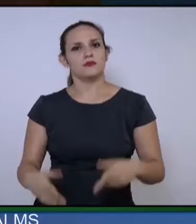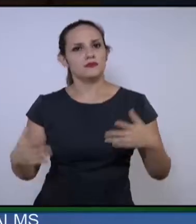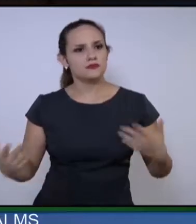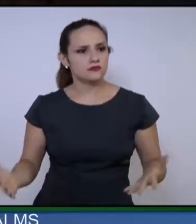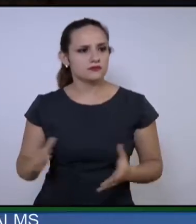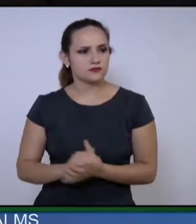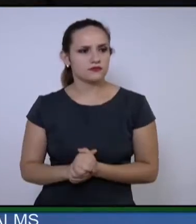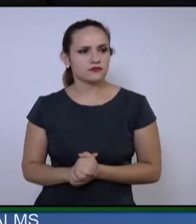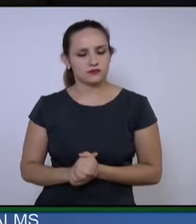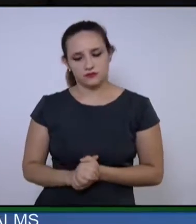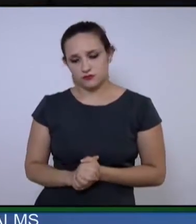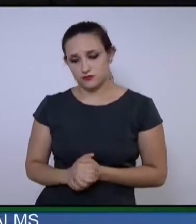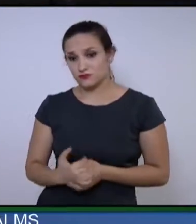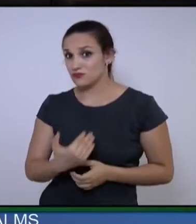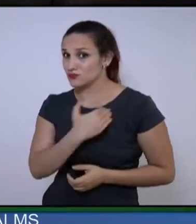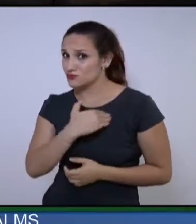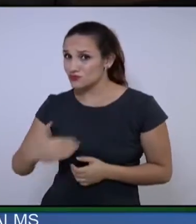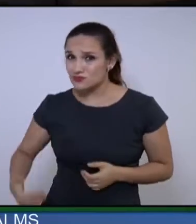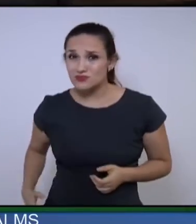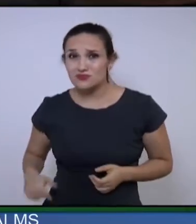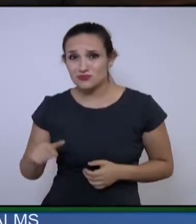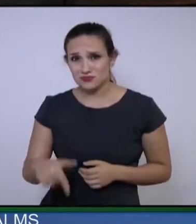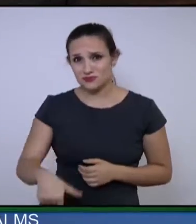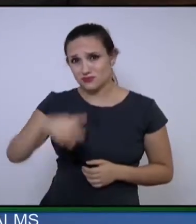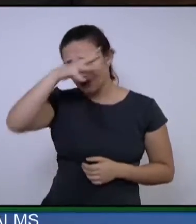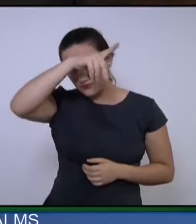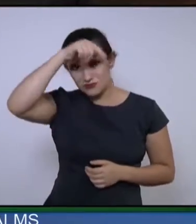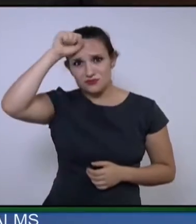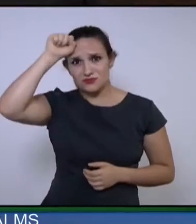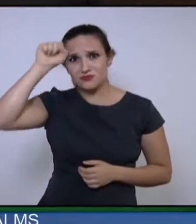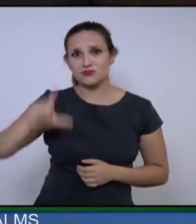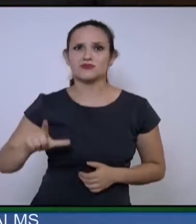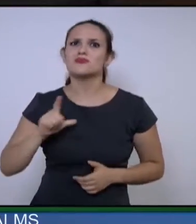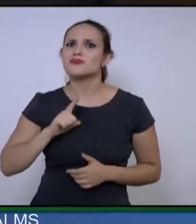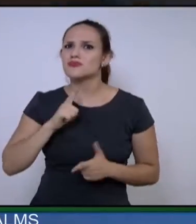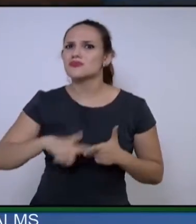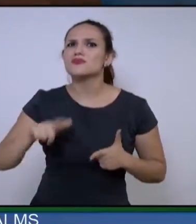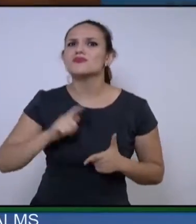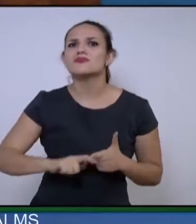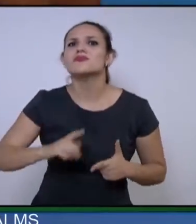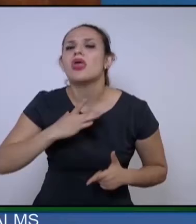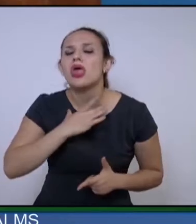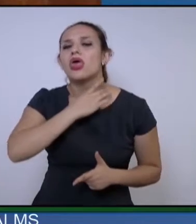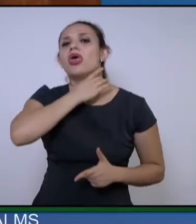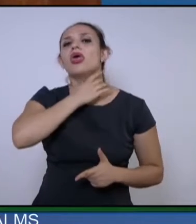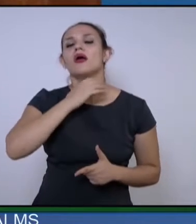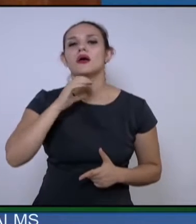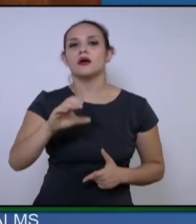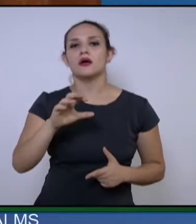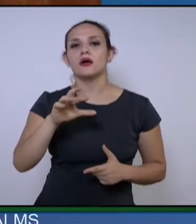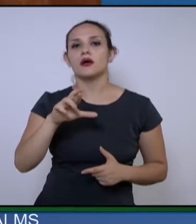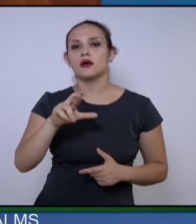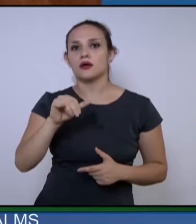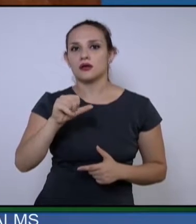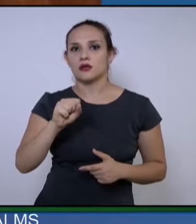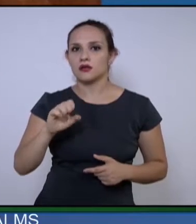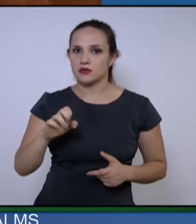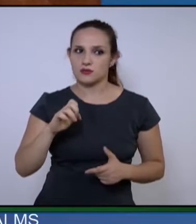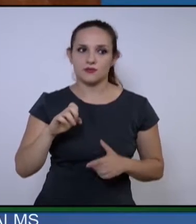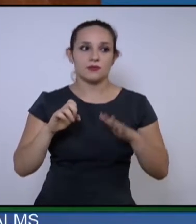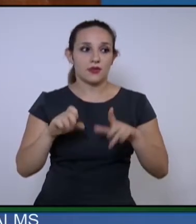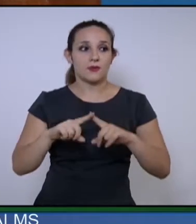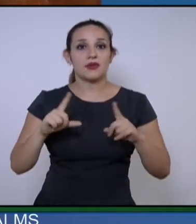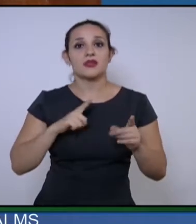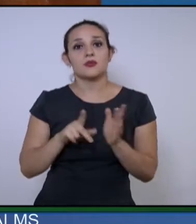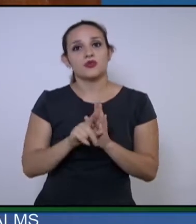Sul, apesar de estar vivendo uma das maiores crises econômicas da história, lançou um pacote de investimento da segurança pública